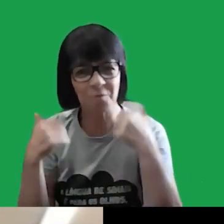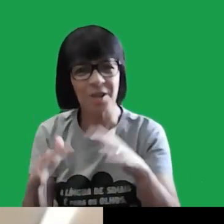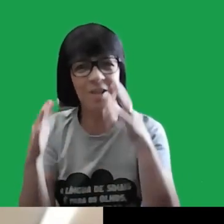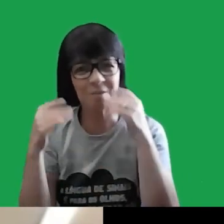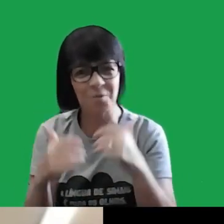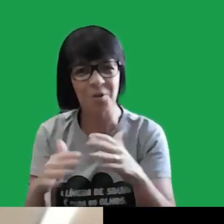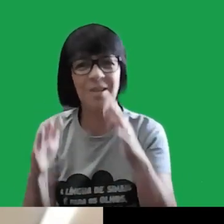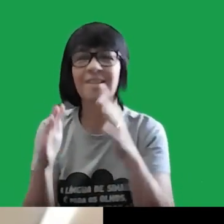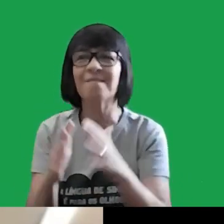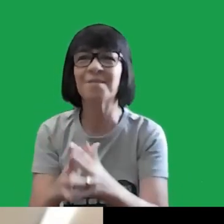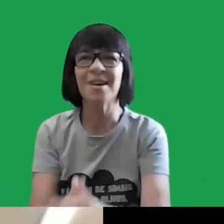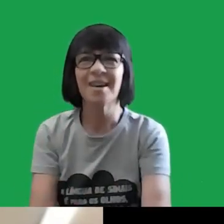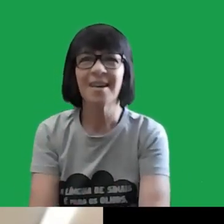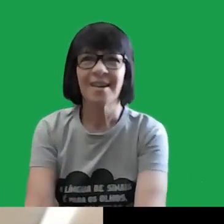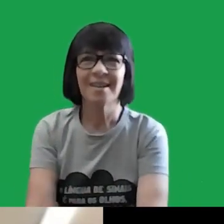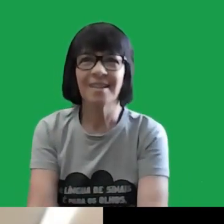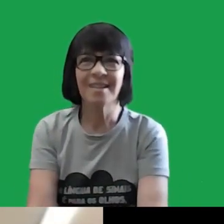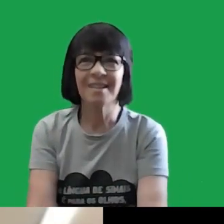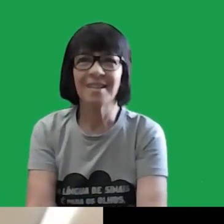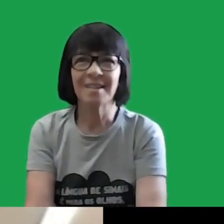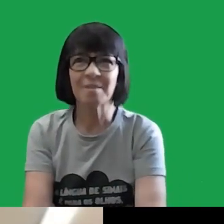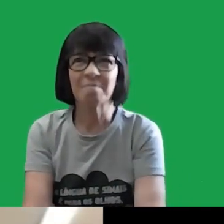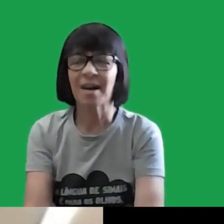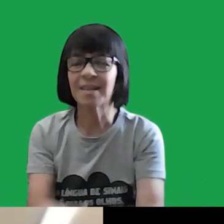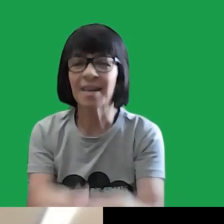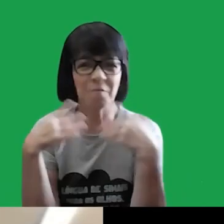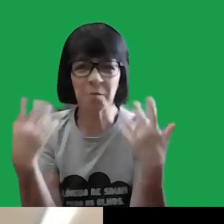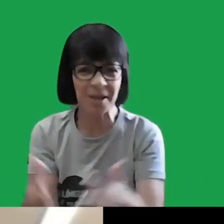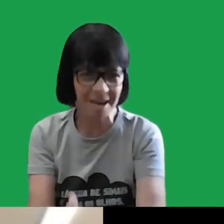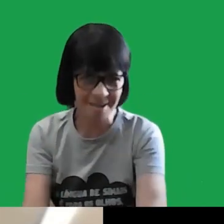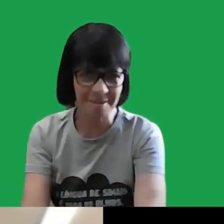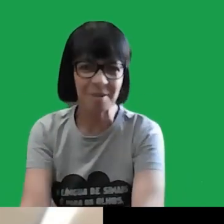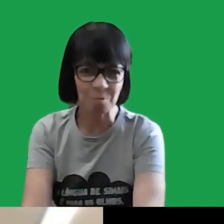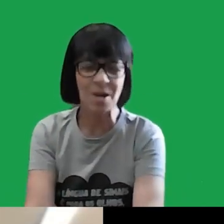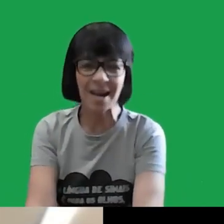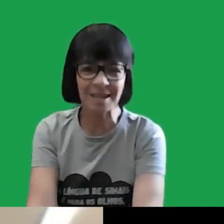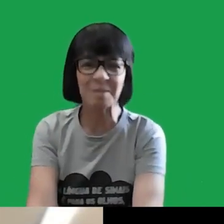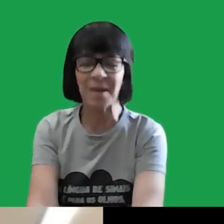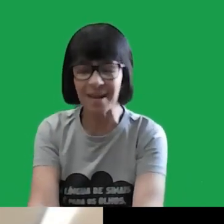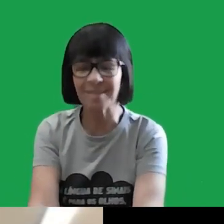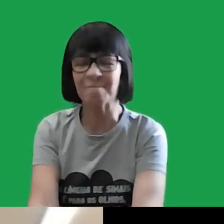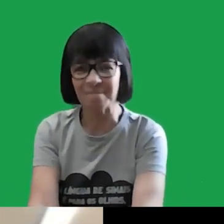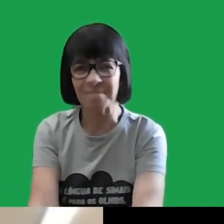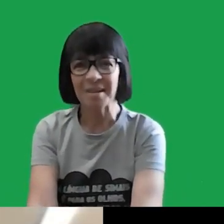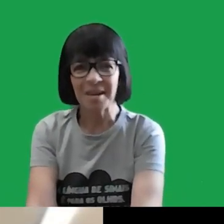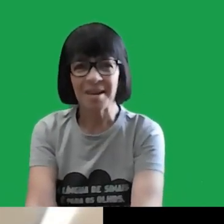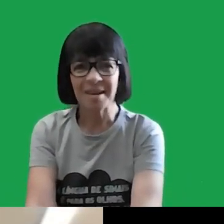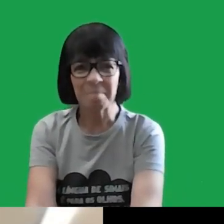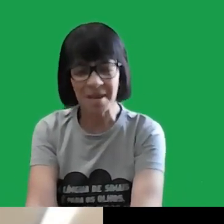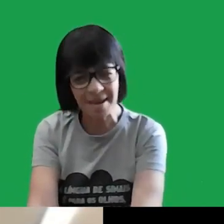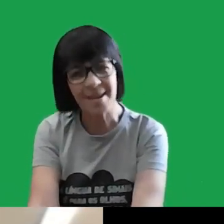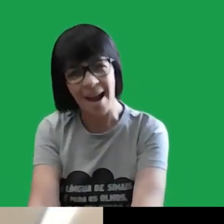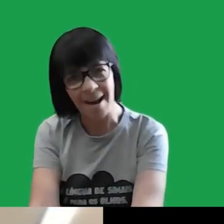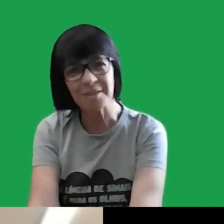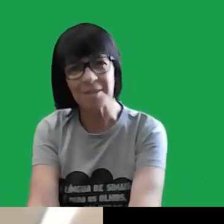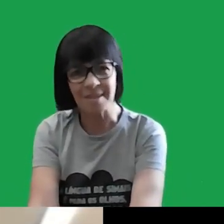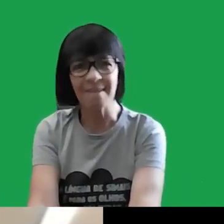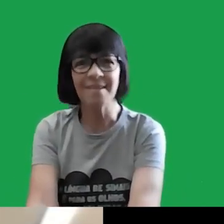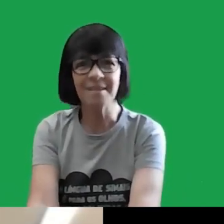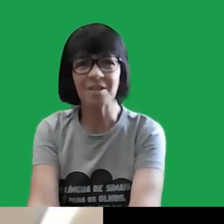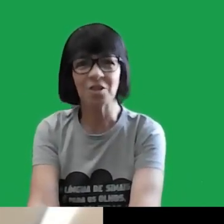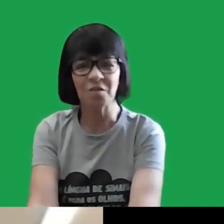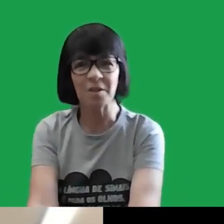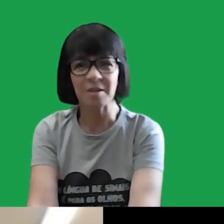Fui indo, fui indo, fui indo, e até que fui parar em lugares bem